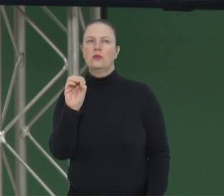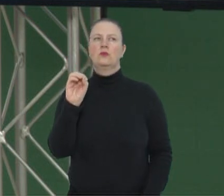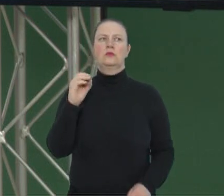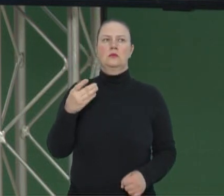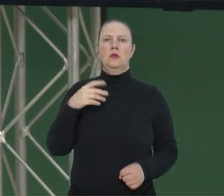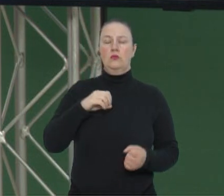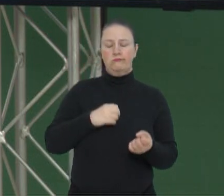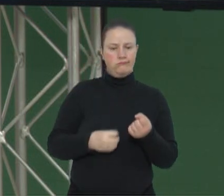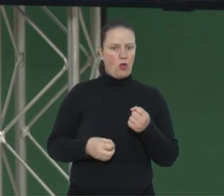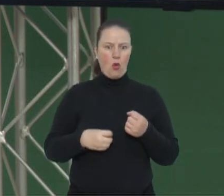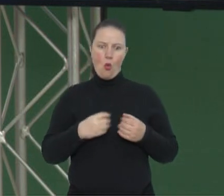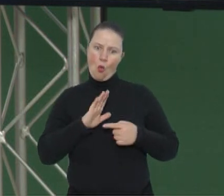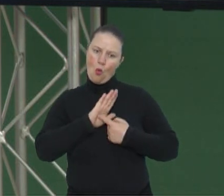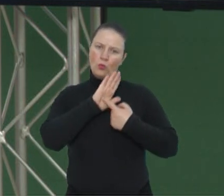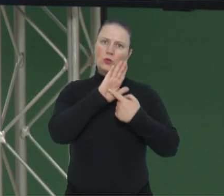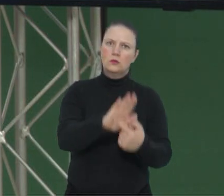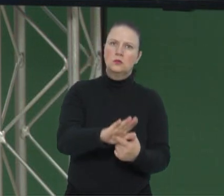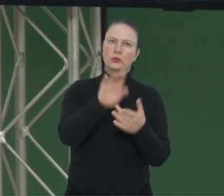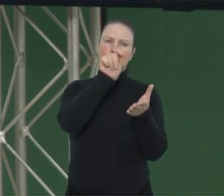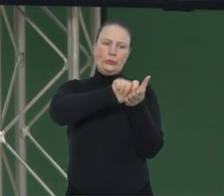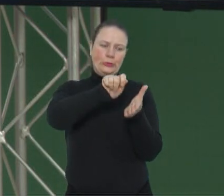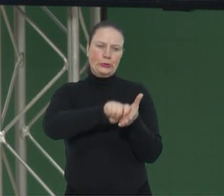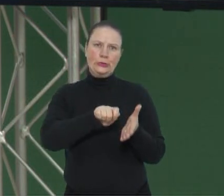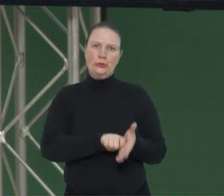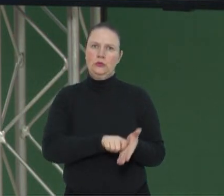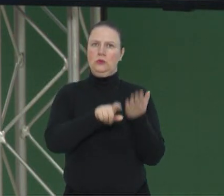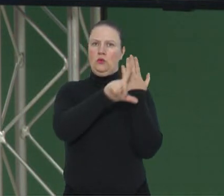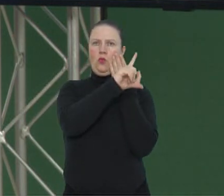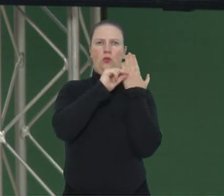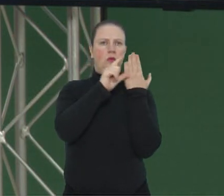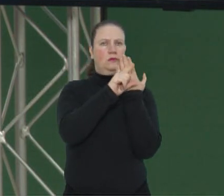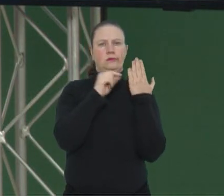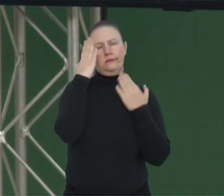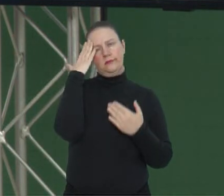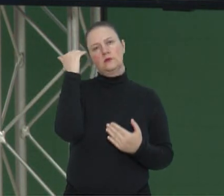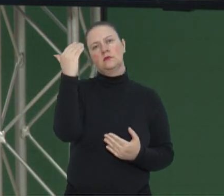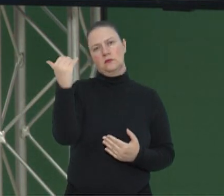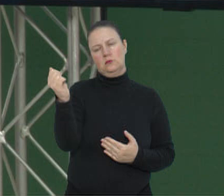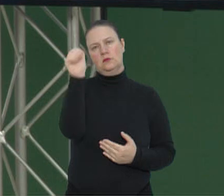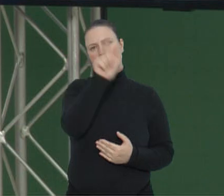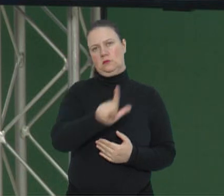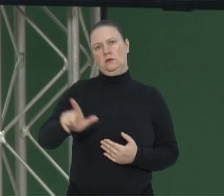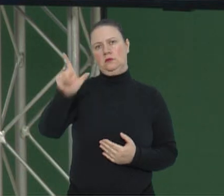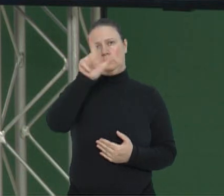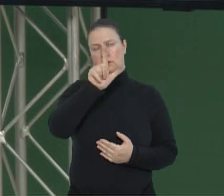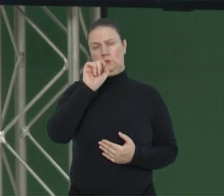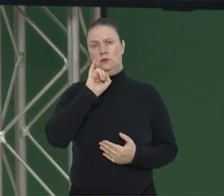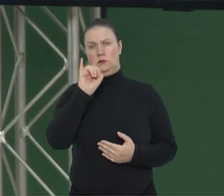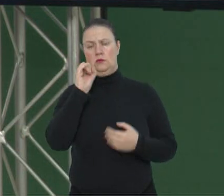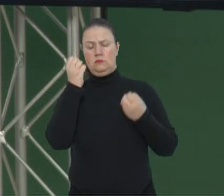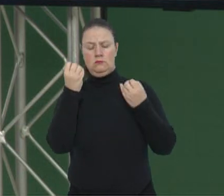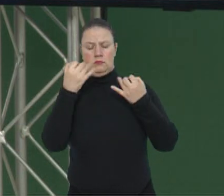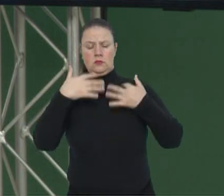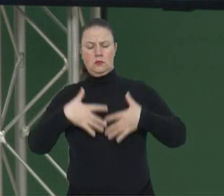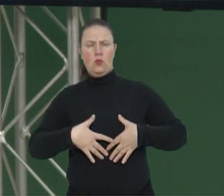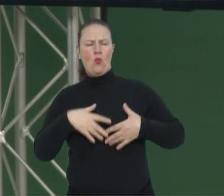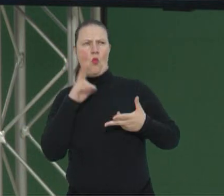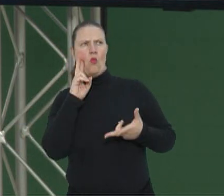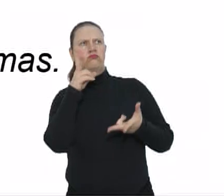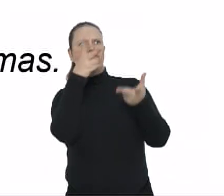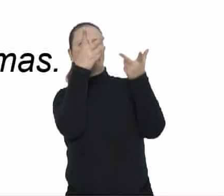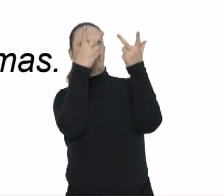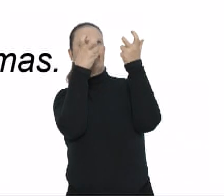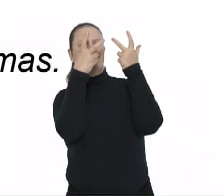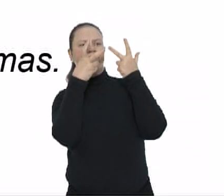um escritor renomado da nossa literatura. Se vocês observarem os três aspectos da obra aqui, né, em uma